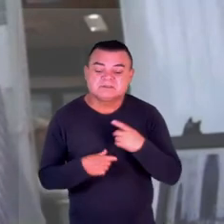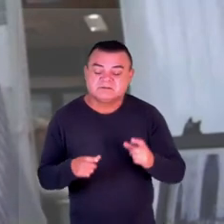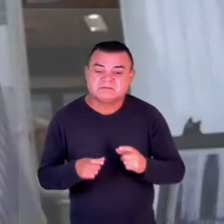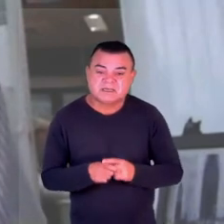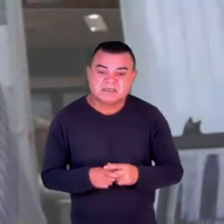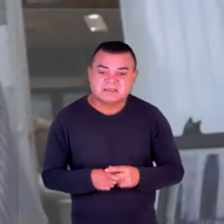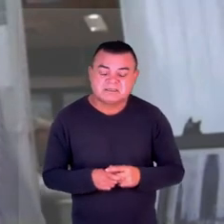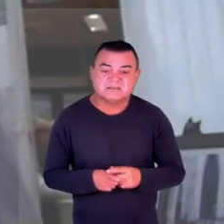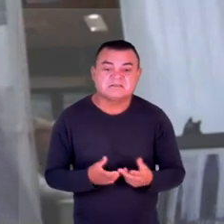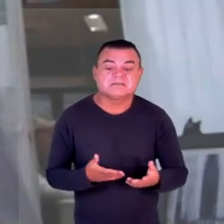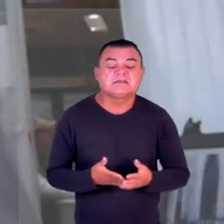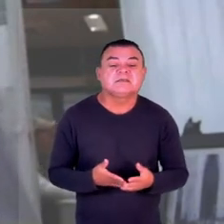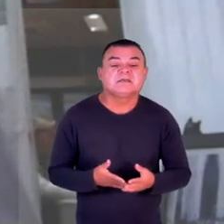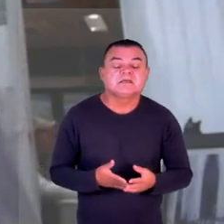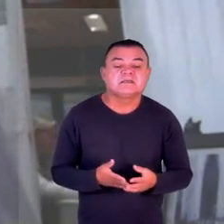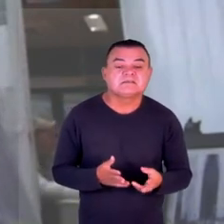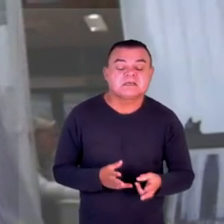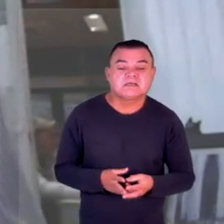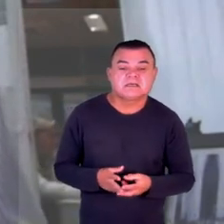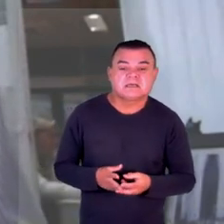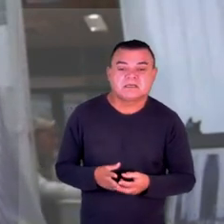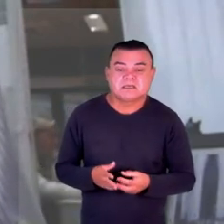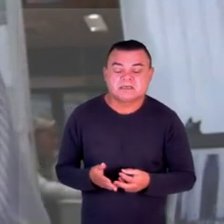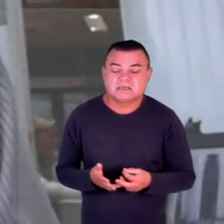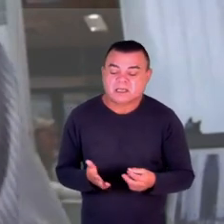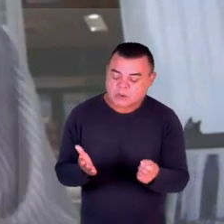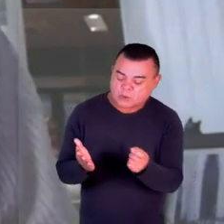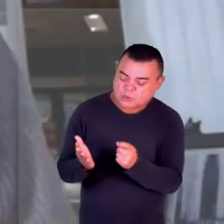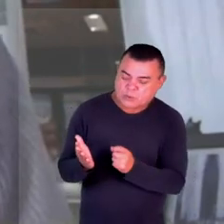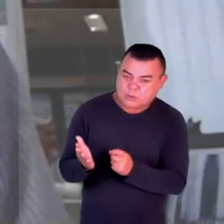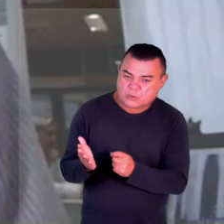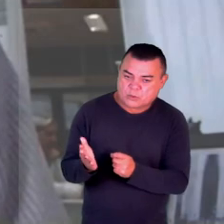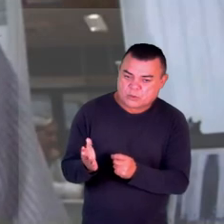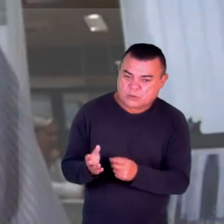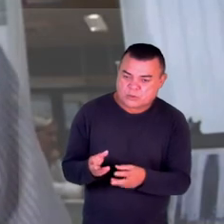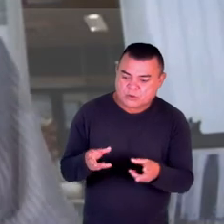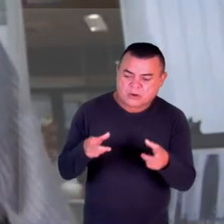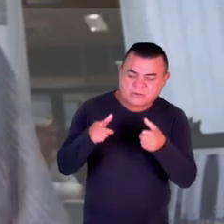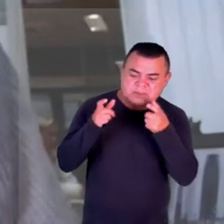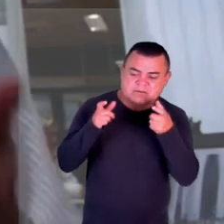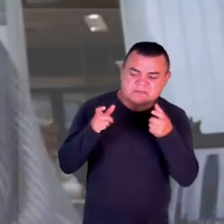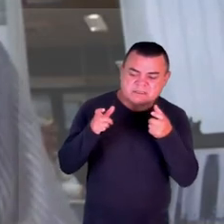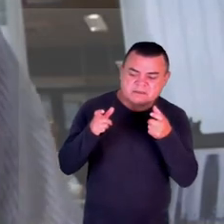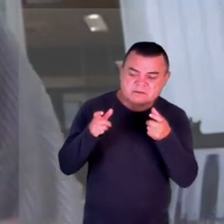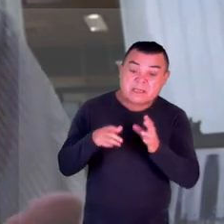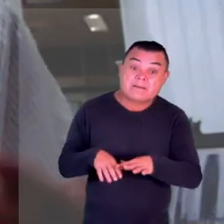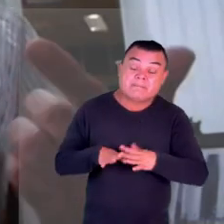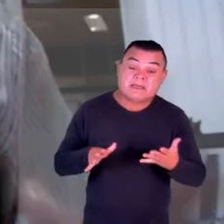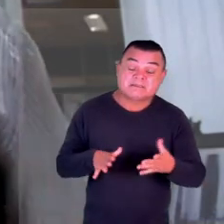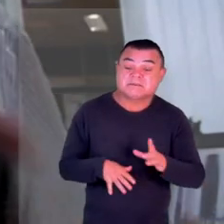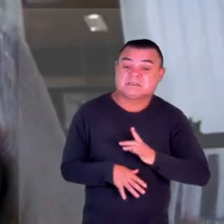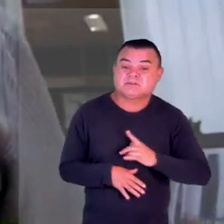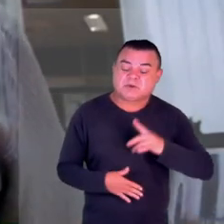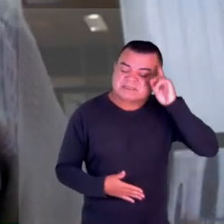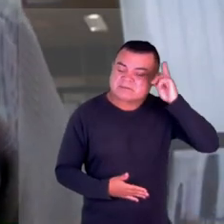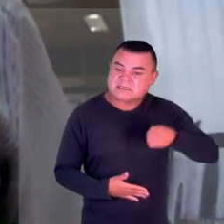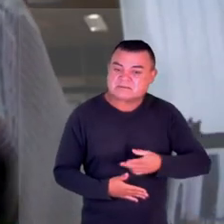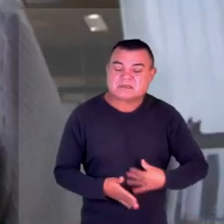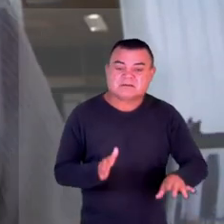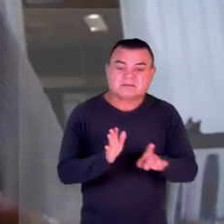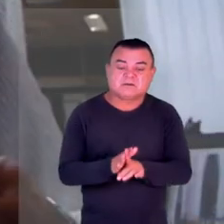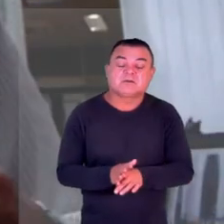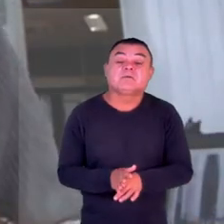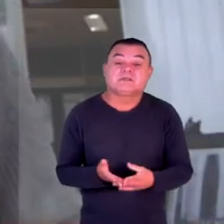observação de que embora né não se tenha expressamente uma determinação legal que obrigue a